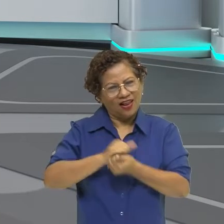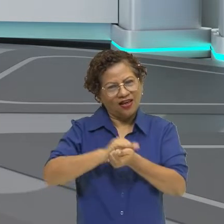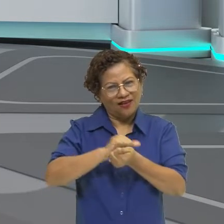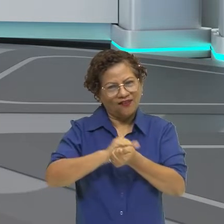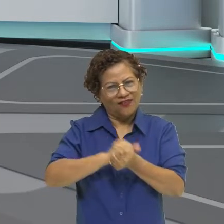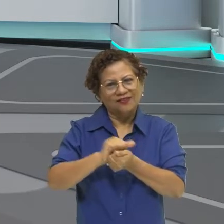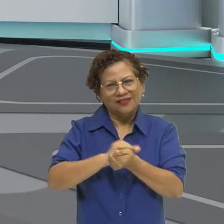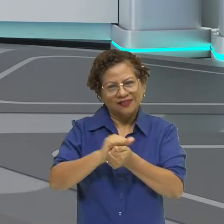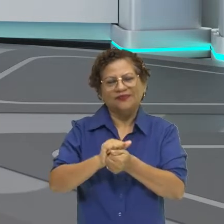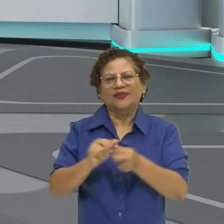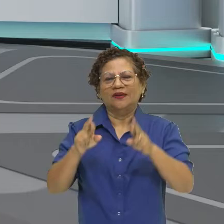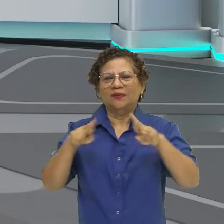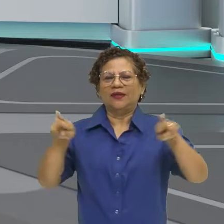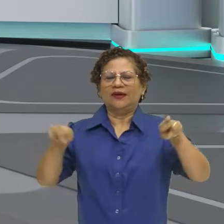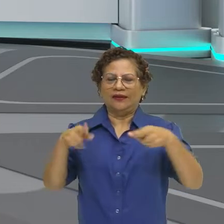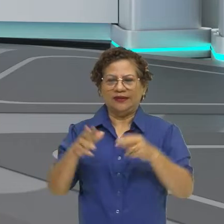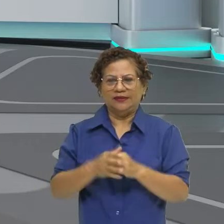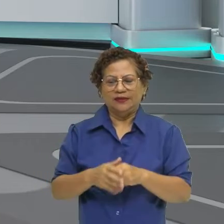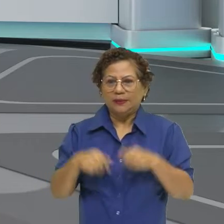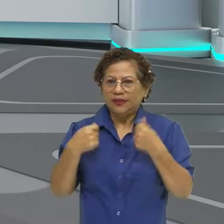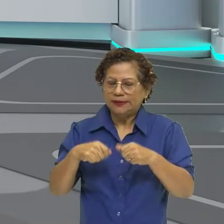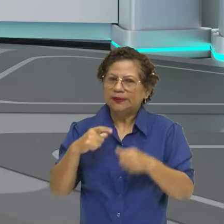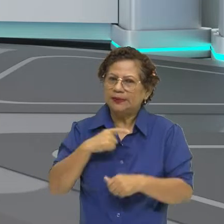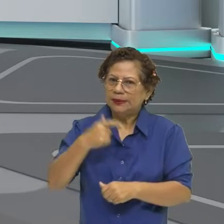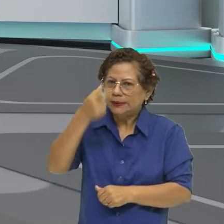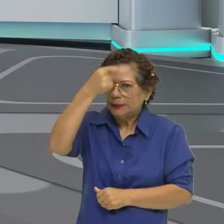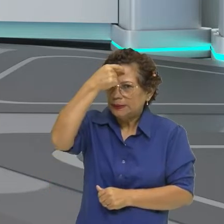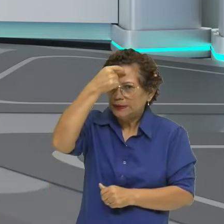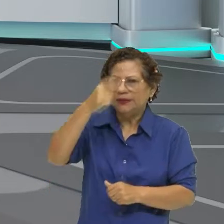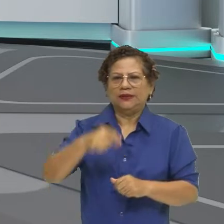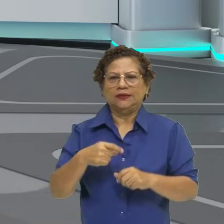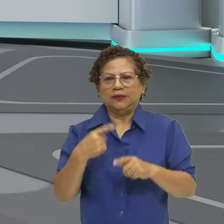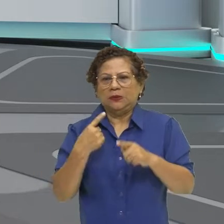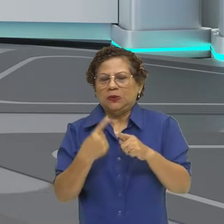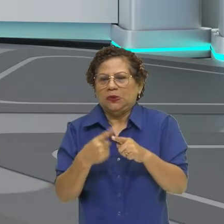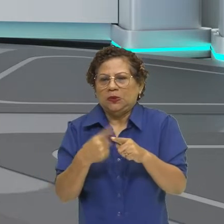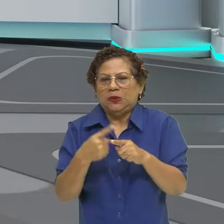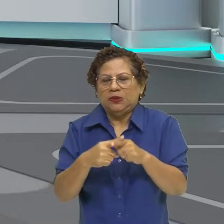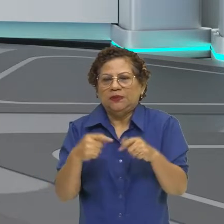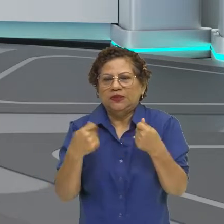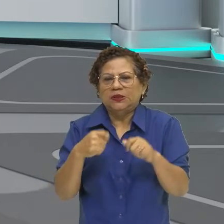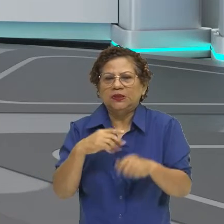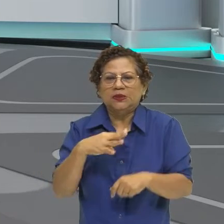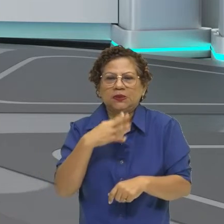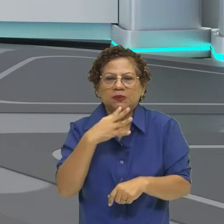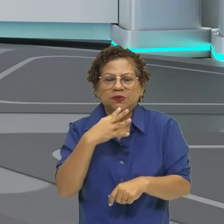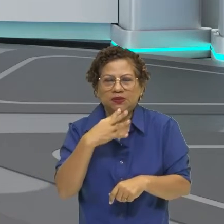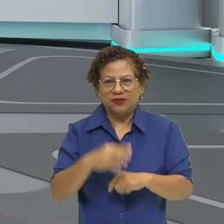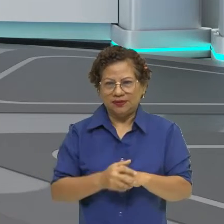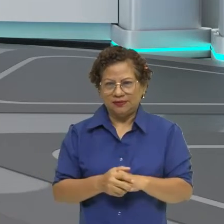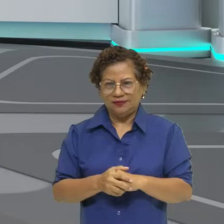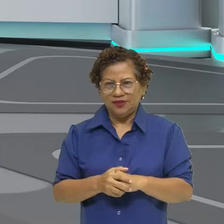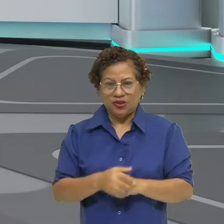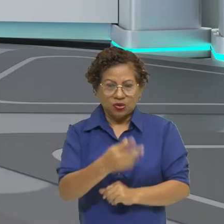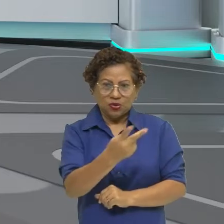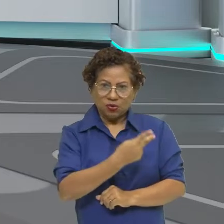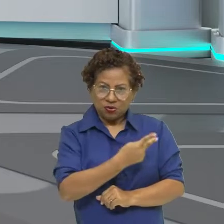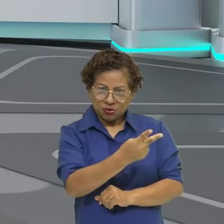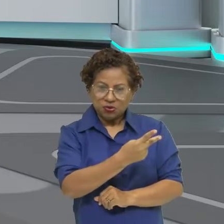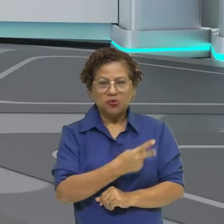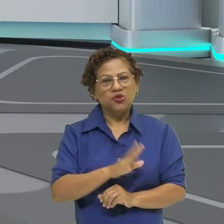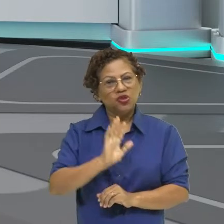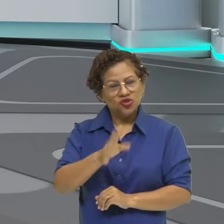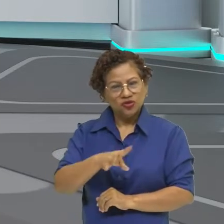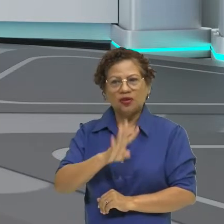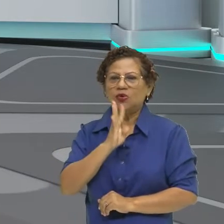Deus. Então, a gente precisa ter essa consciência. E a gente está começando a aula tentando se conhecer. Exatamente. Eu e a Lúcia, nós já nos